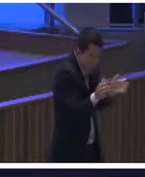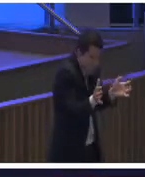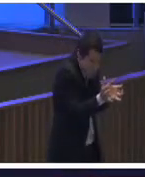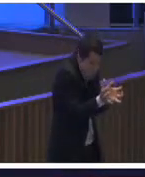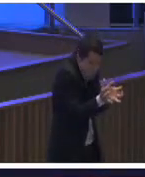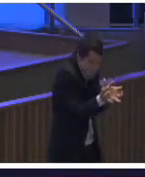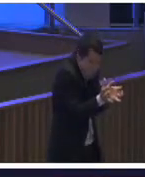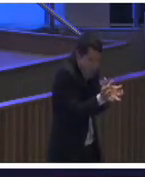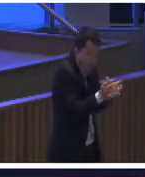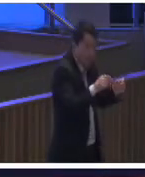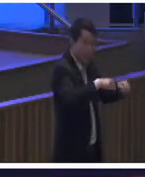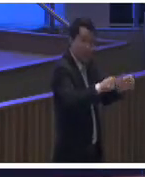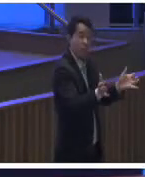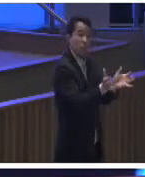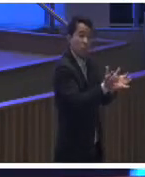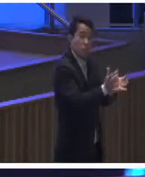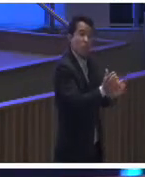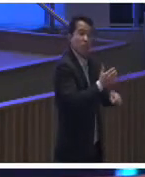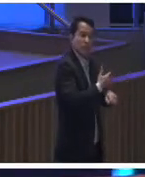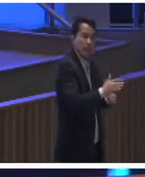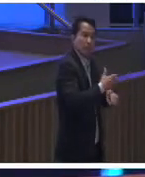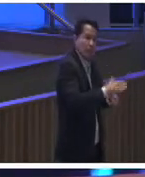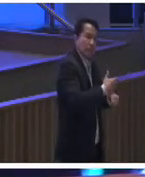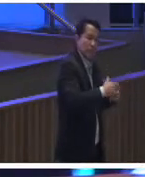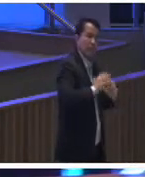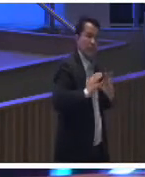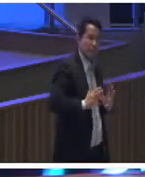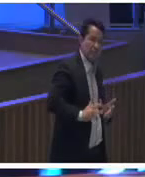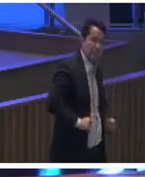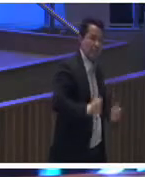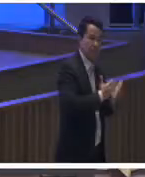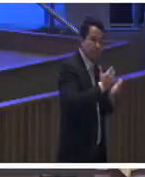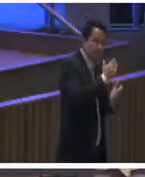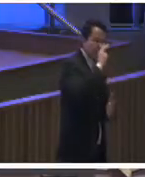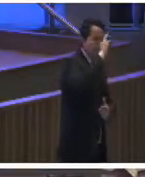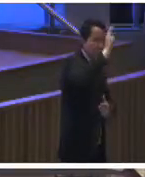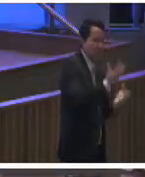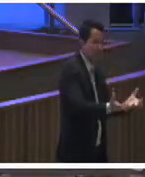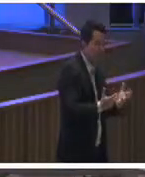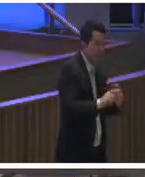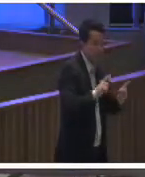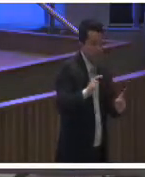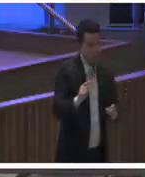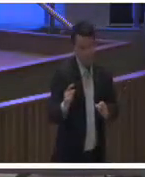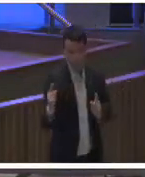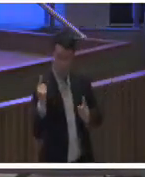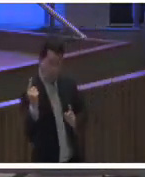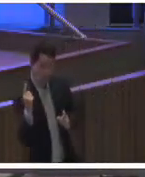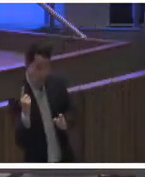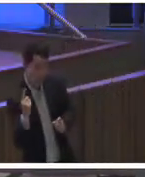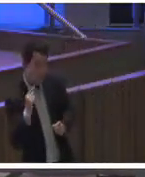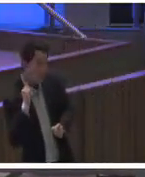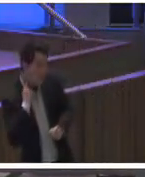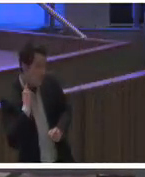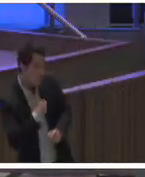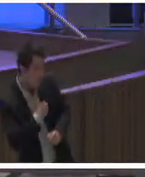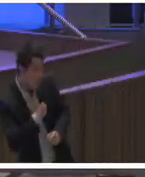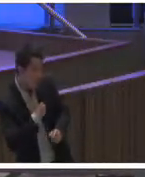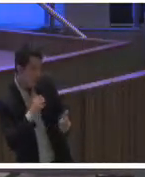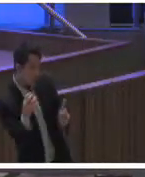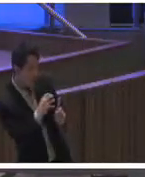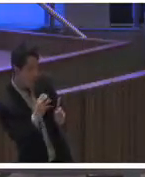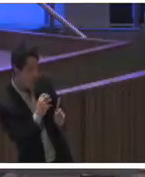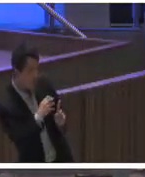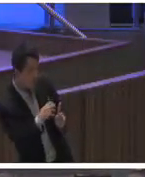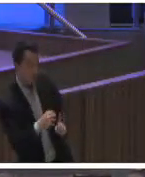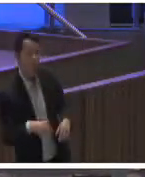vida não está condizendo com os propósitos de Deus, a desgraça, o retirar da mão de Deus não vem